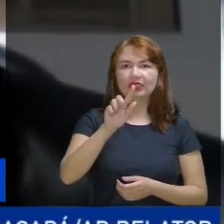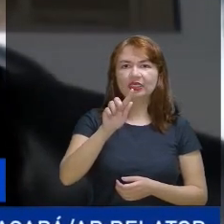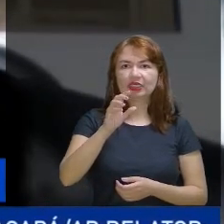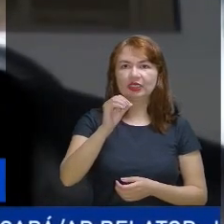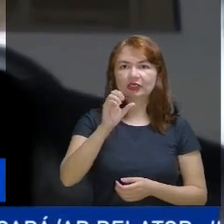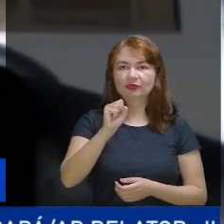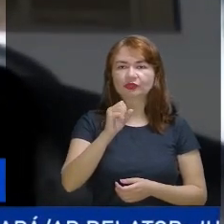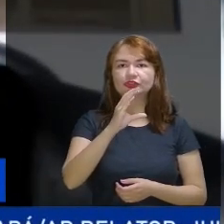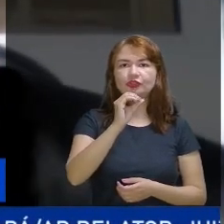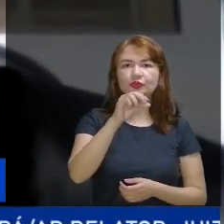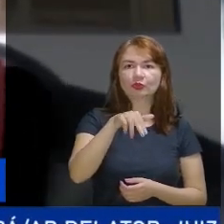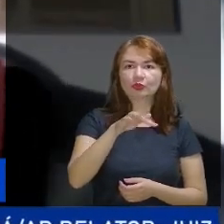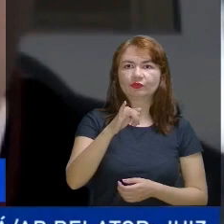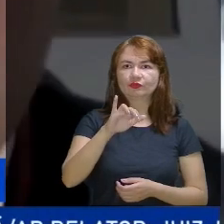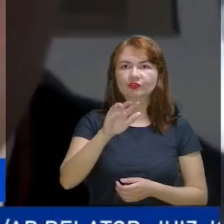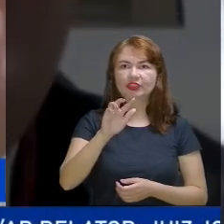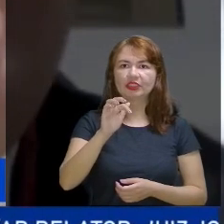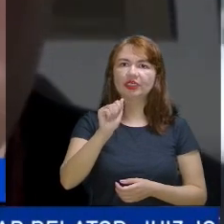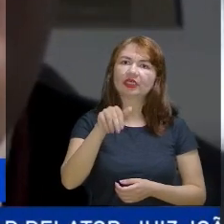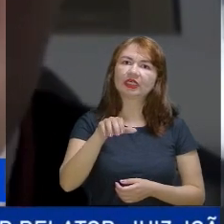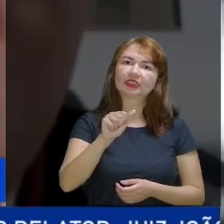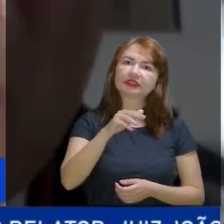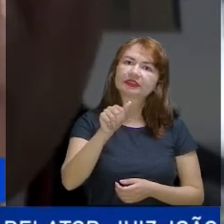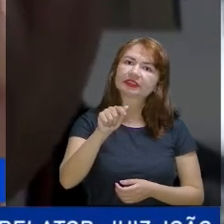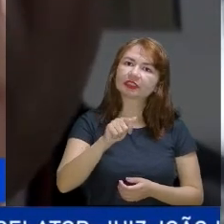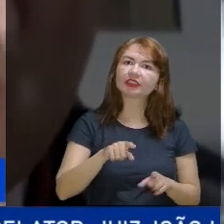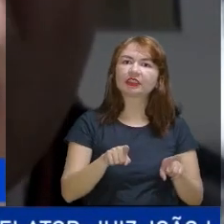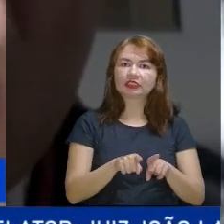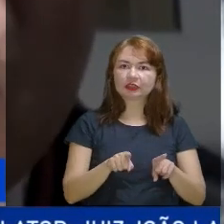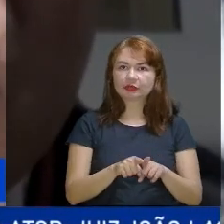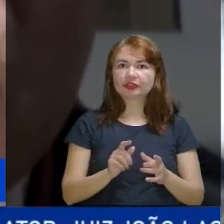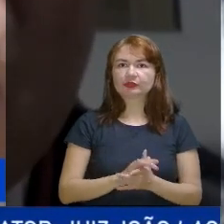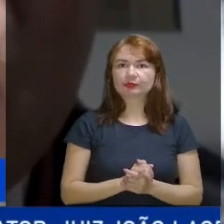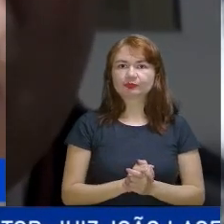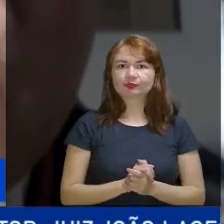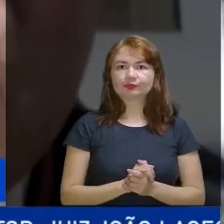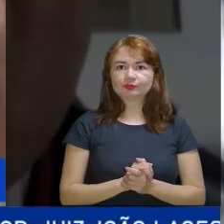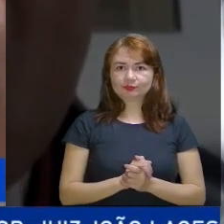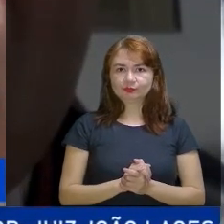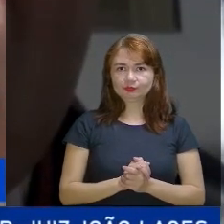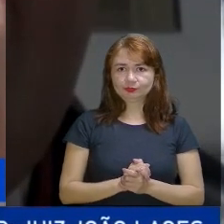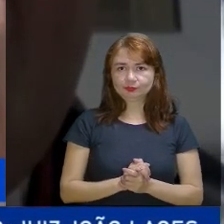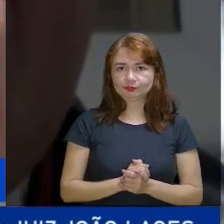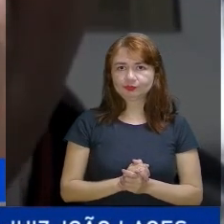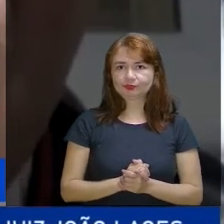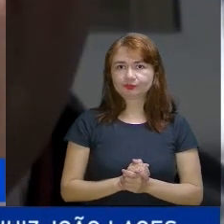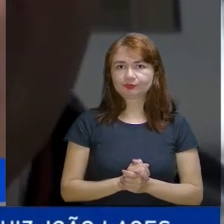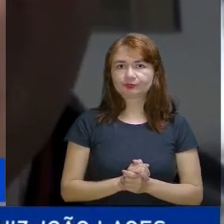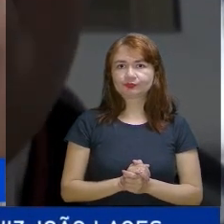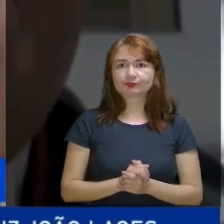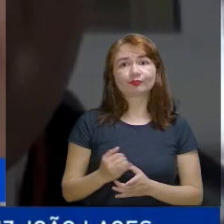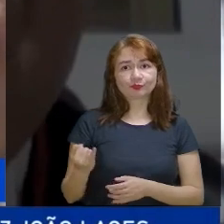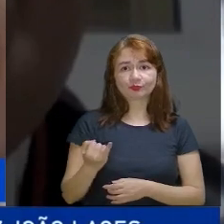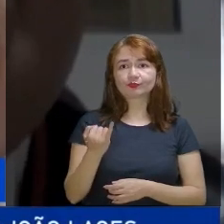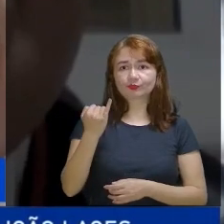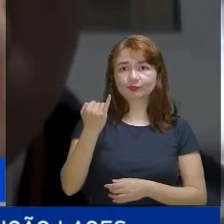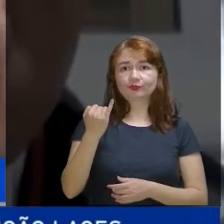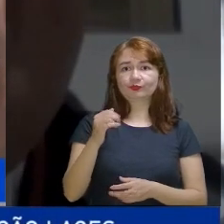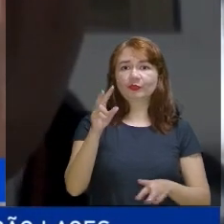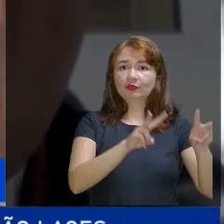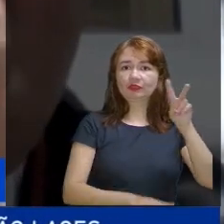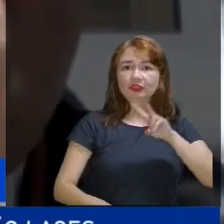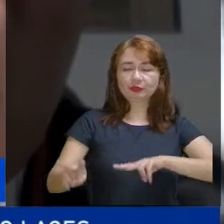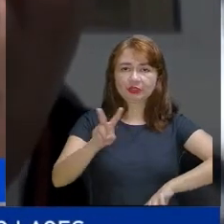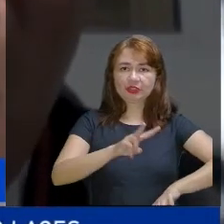dá, além de outros aspectos já muito bem mencionados, excelência, dá um aspecto da